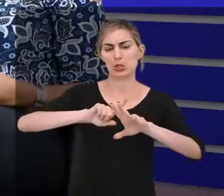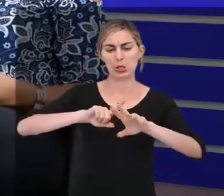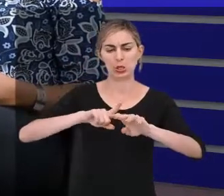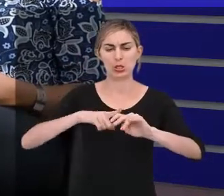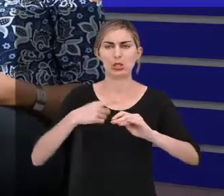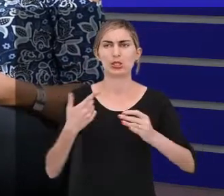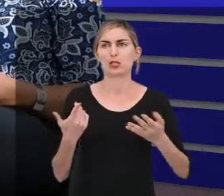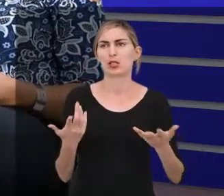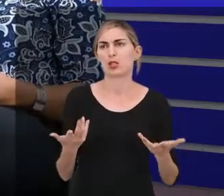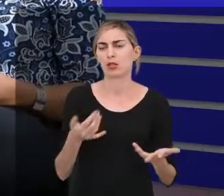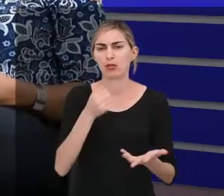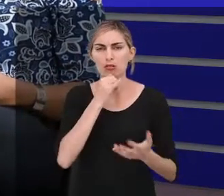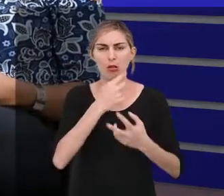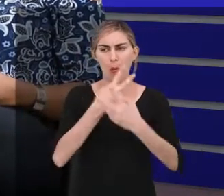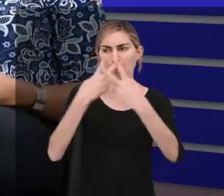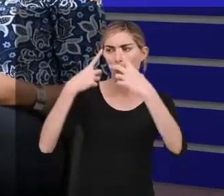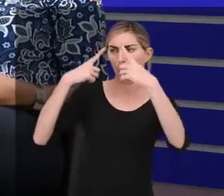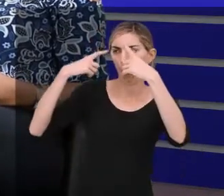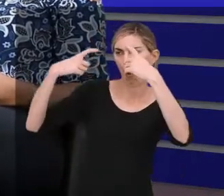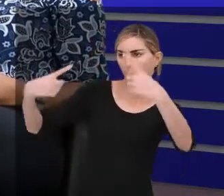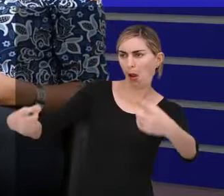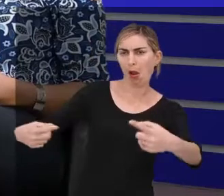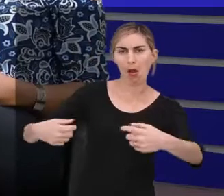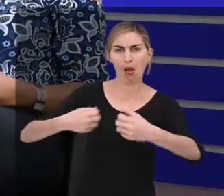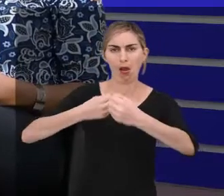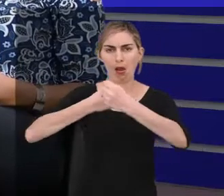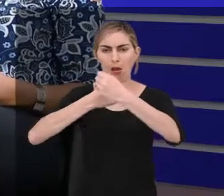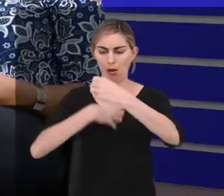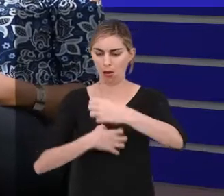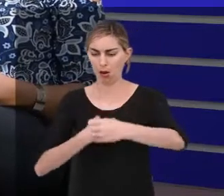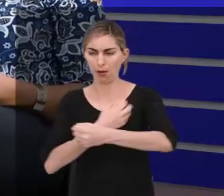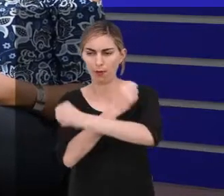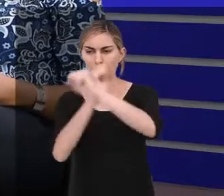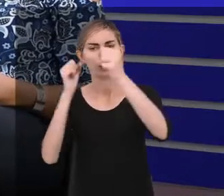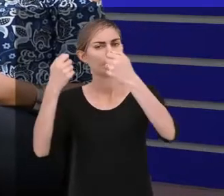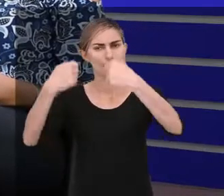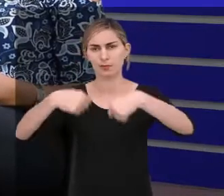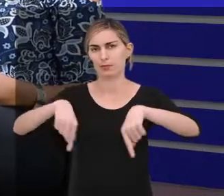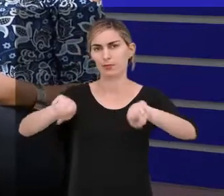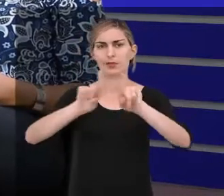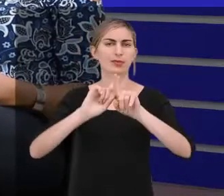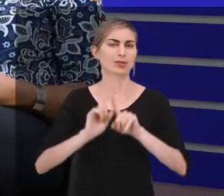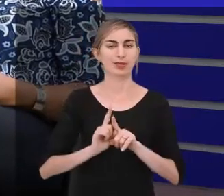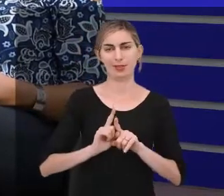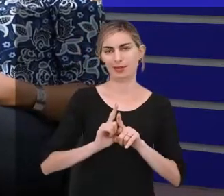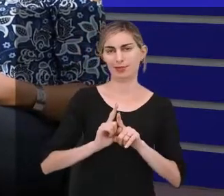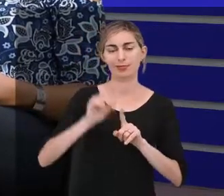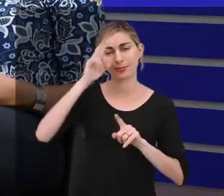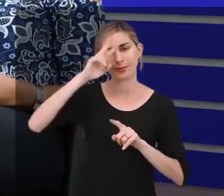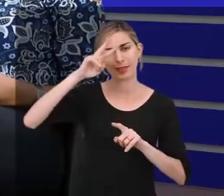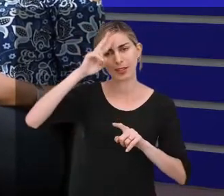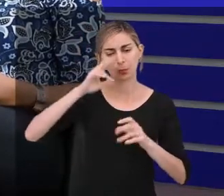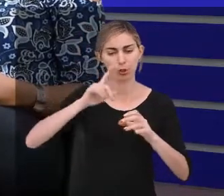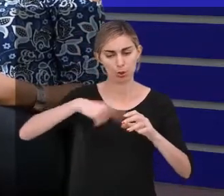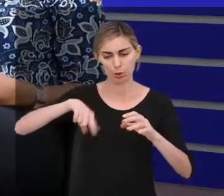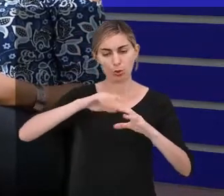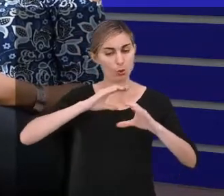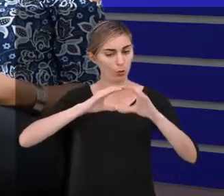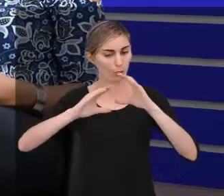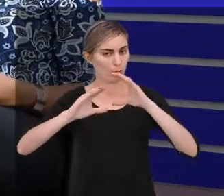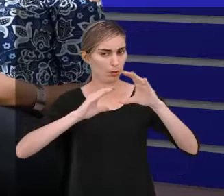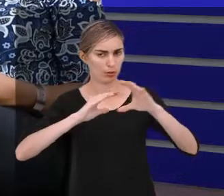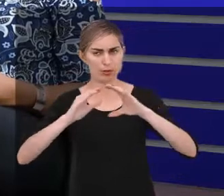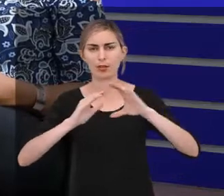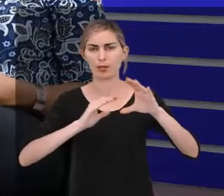sem precisar agredir o outro. É mais ou menos por aí. E aí é importante lembrar que a nossa comunicação ela